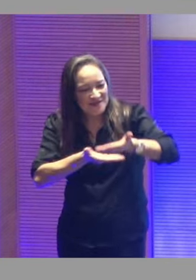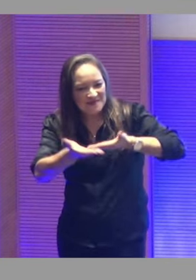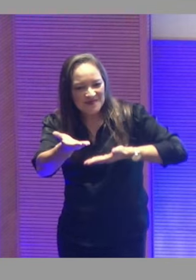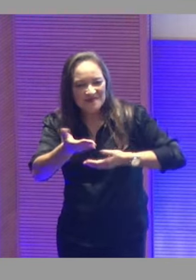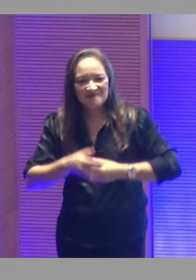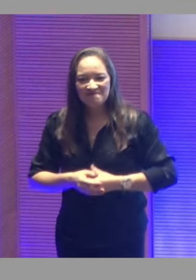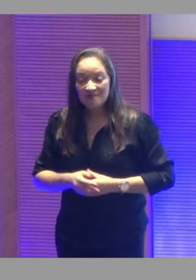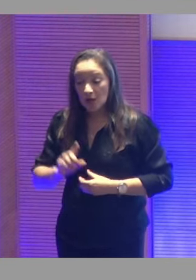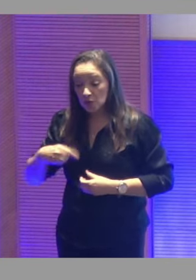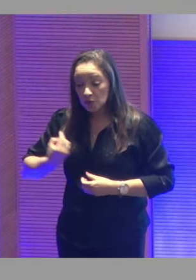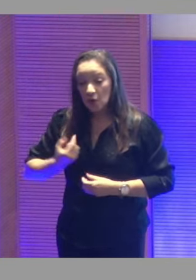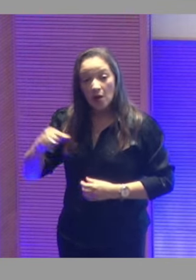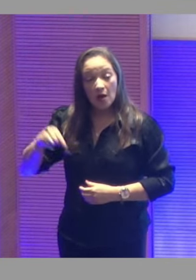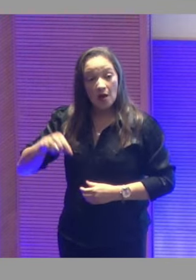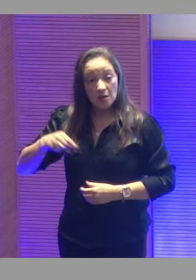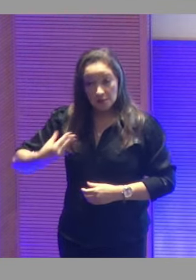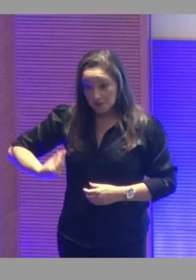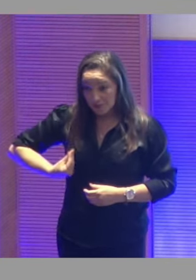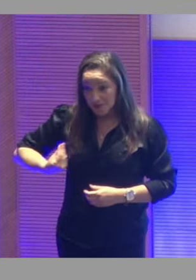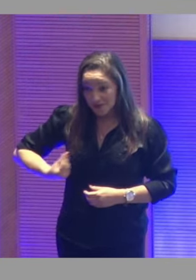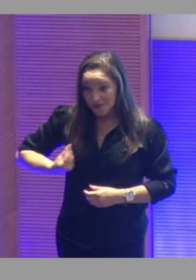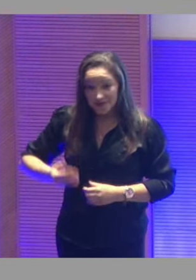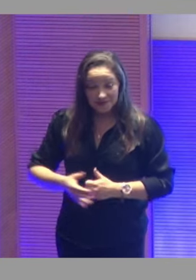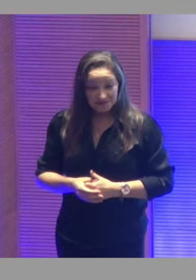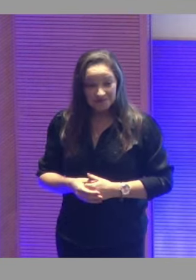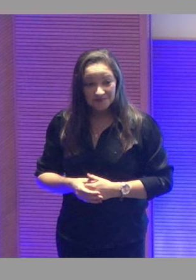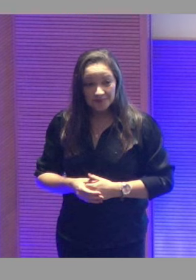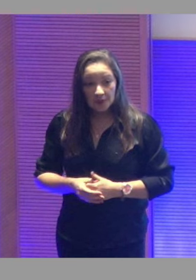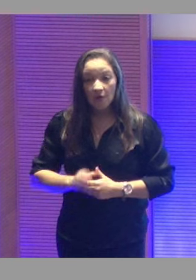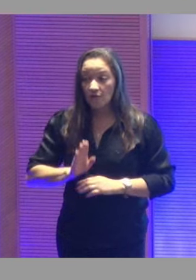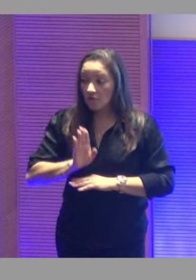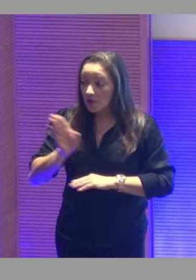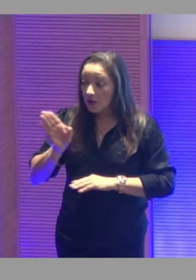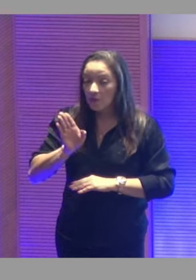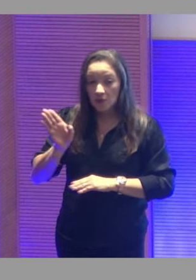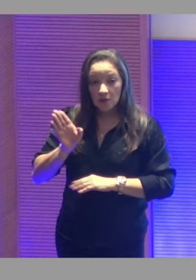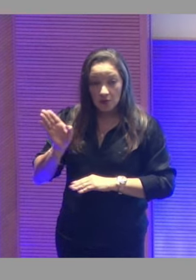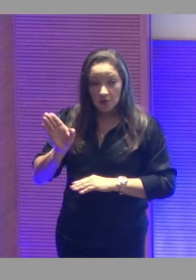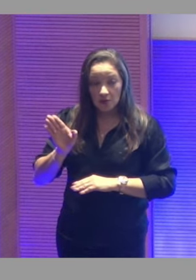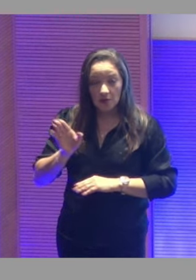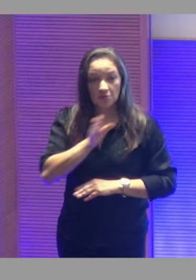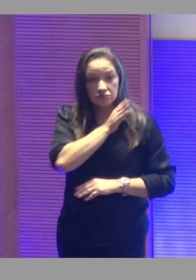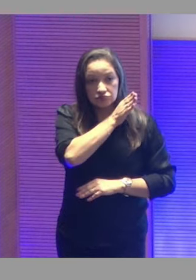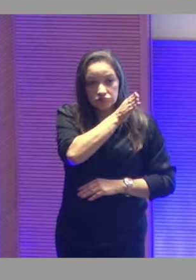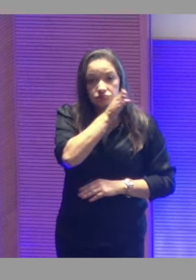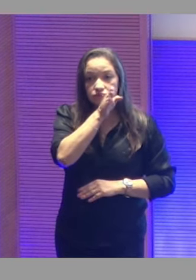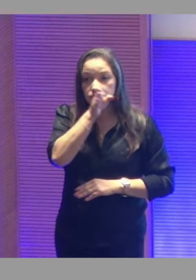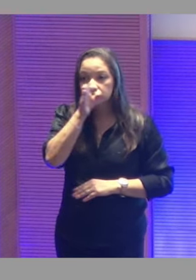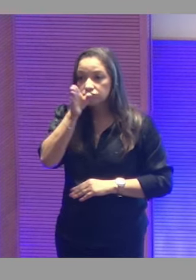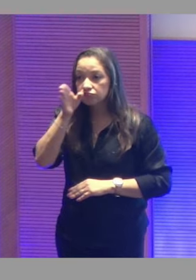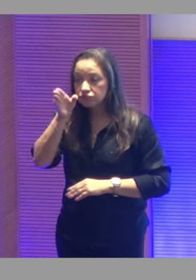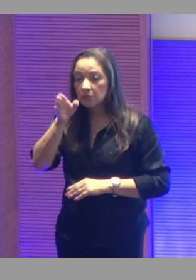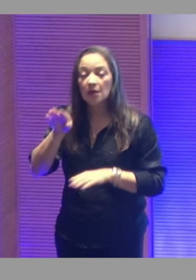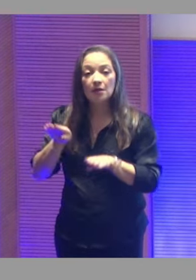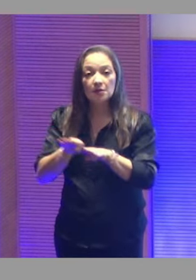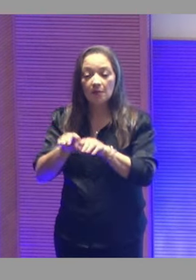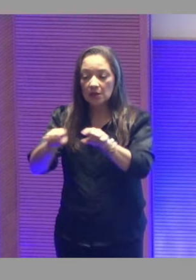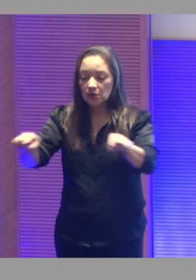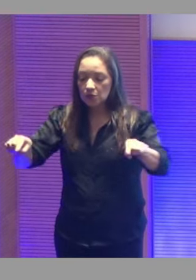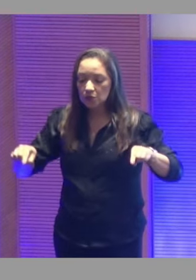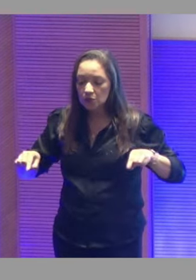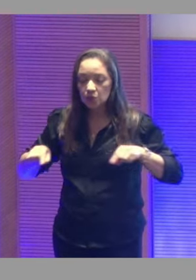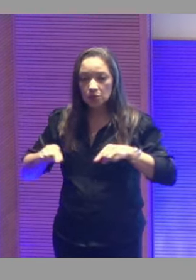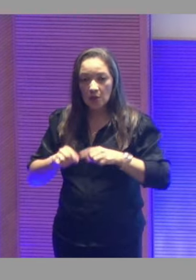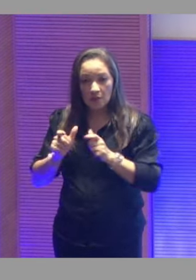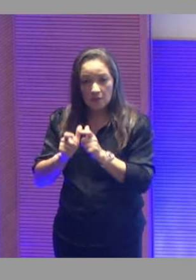vocês então nós aqui que estamos presentes iremos nos deslocar para as salas de aula e para o salão nobre vou explicar daqui a